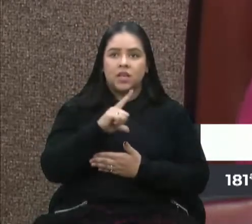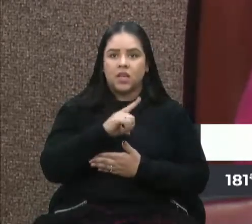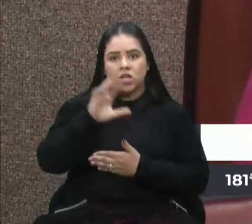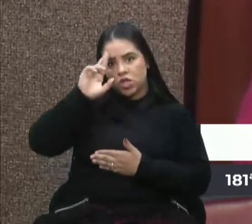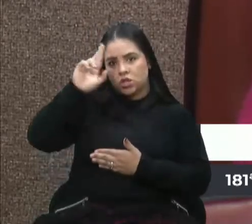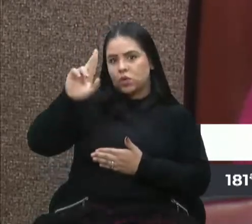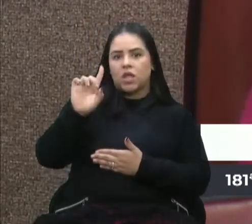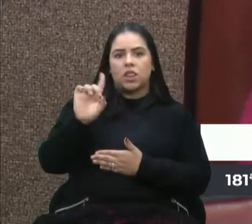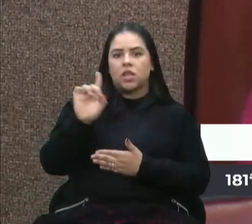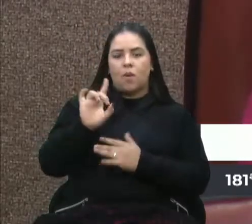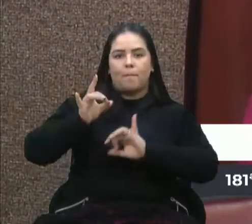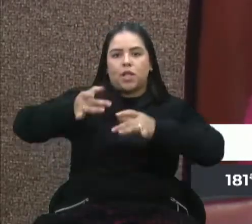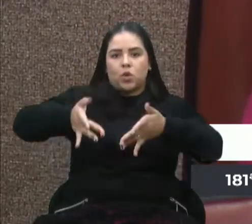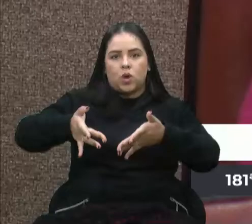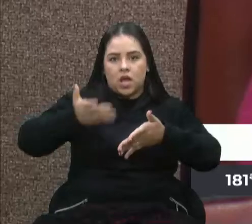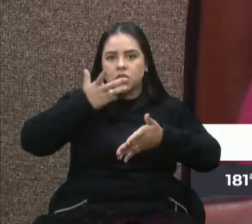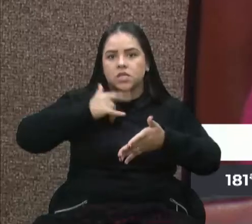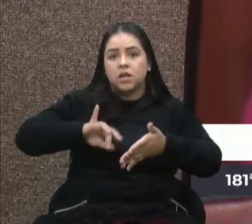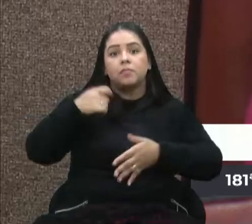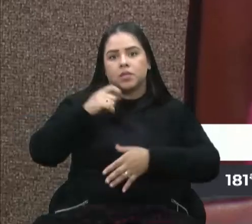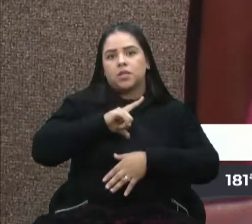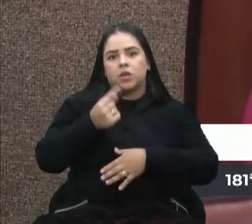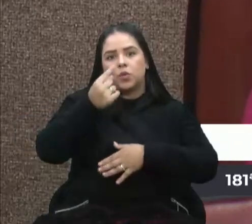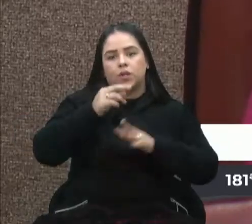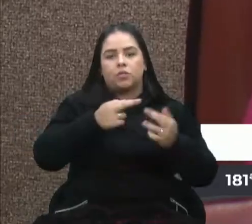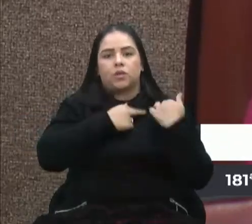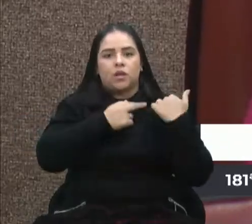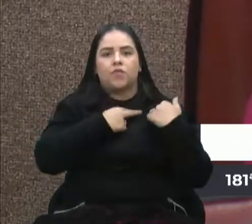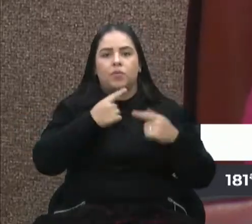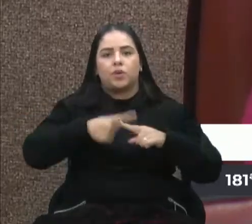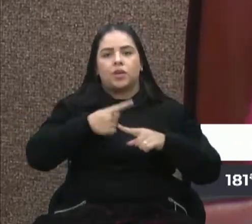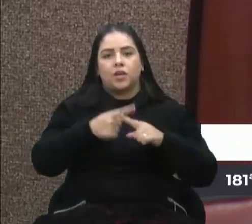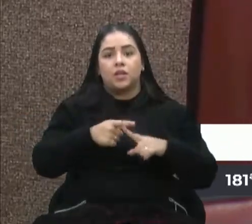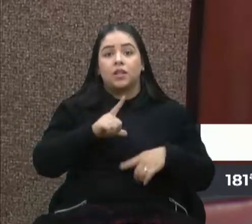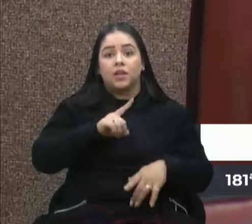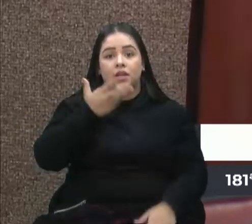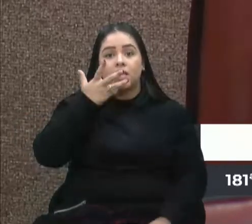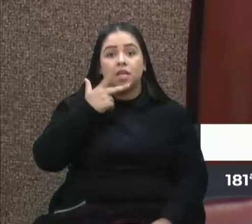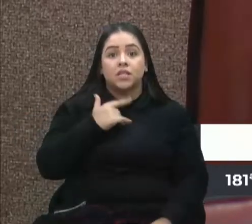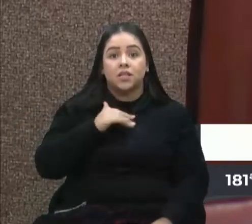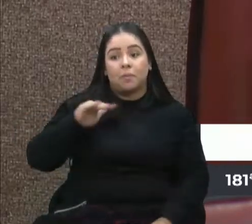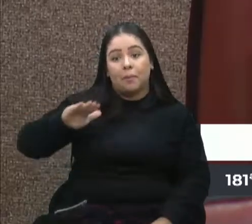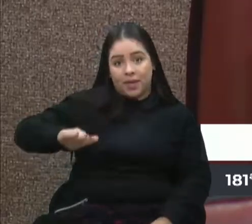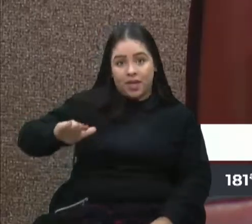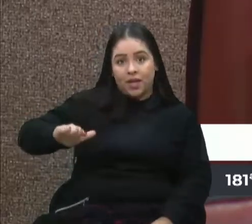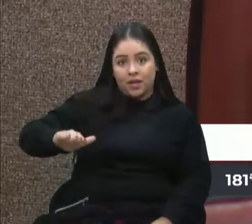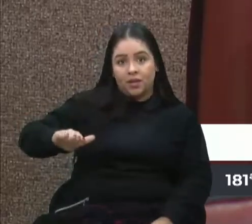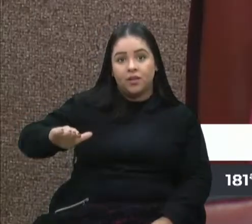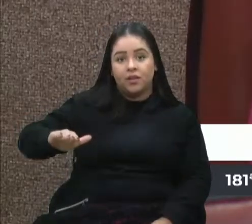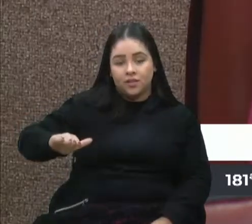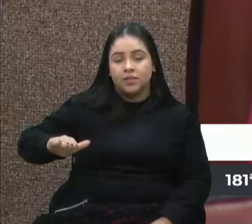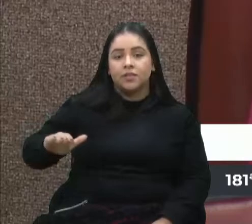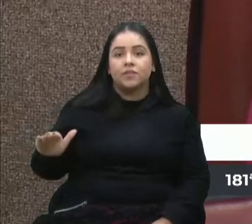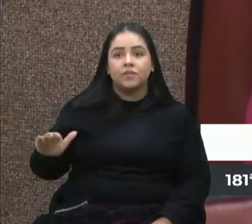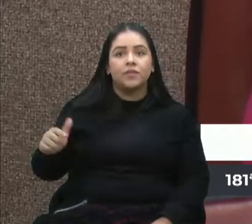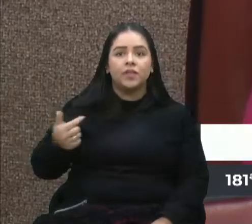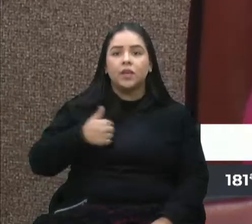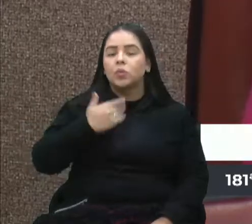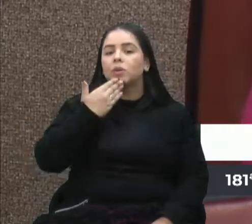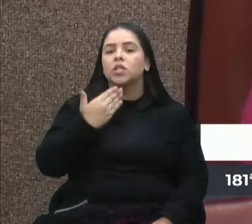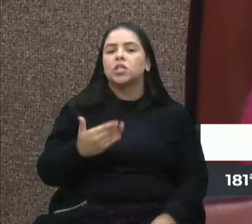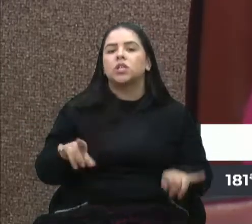vão abandonar. Tem que ter um responsável, porque, inclusive, tem crianças pequenas, né? Eu também fiz já pedidos, que